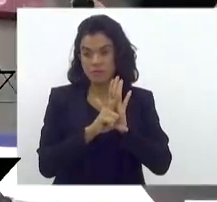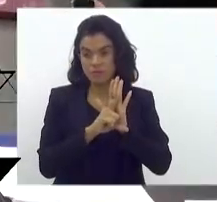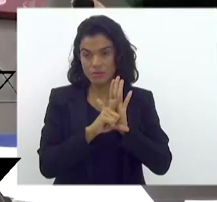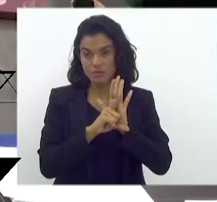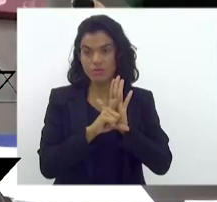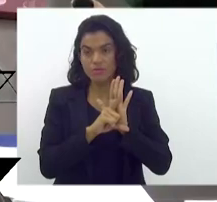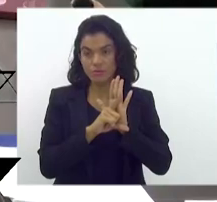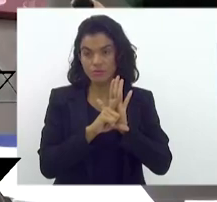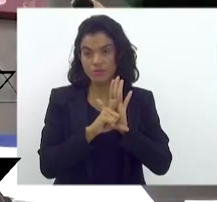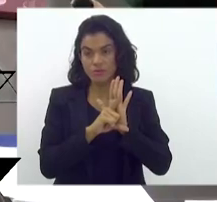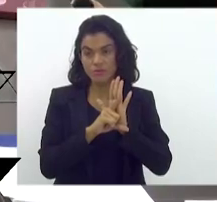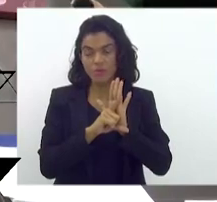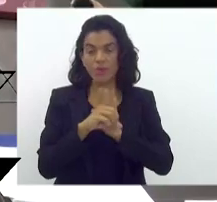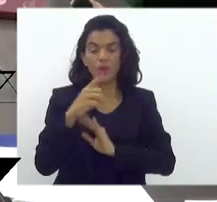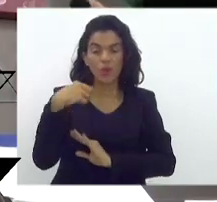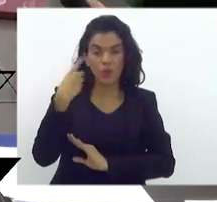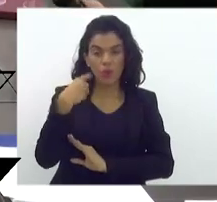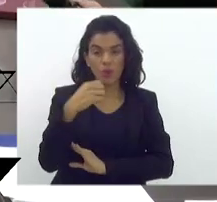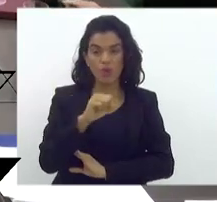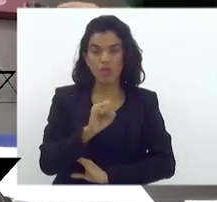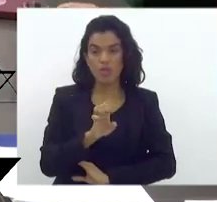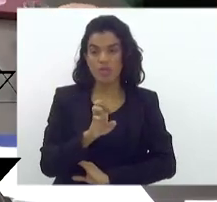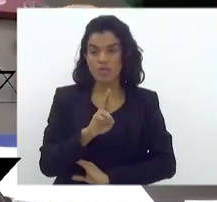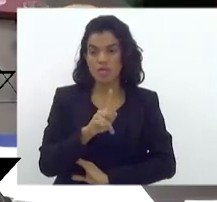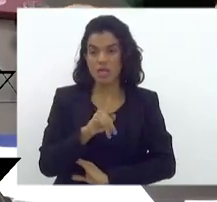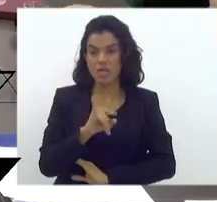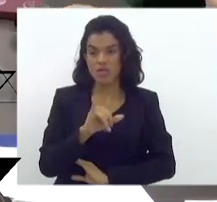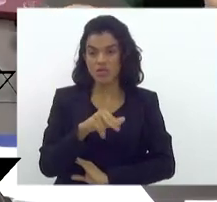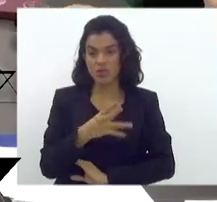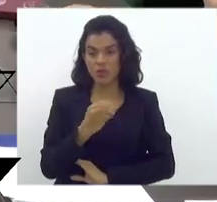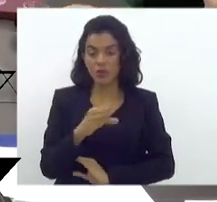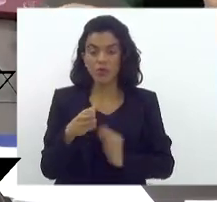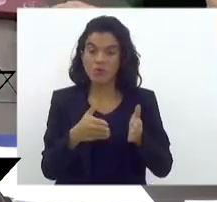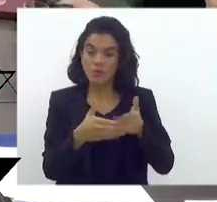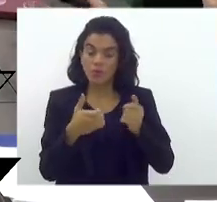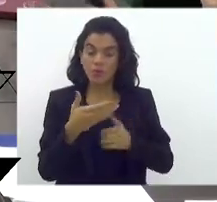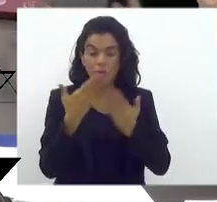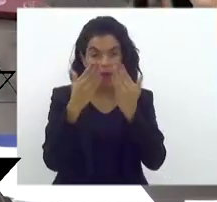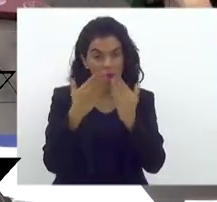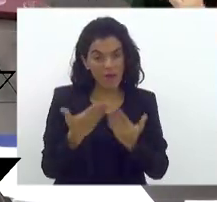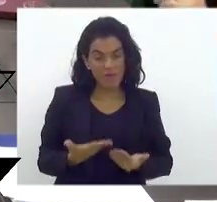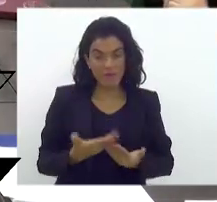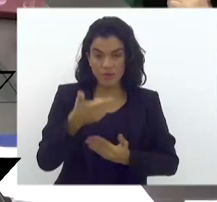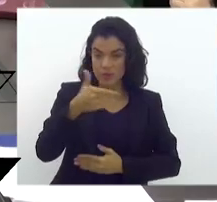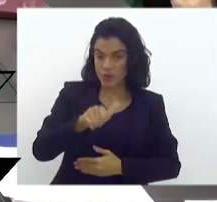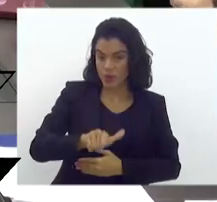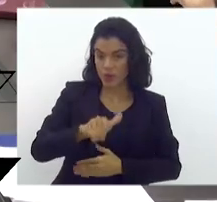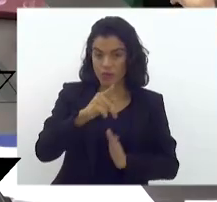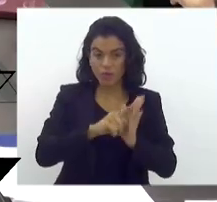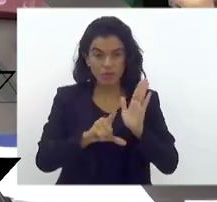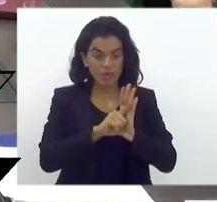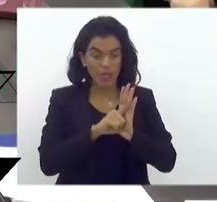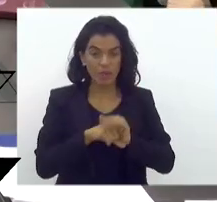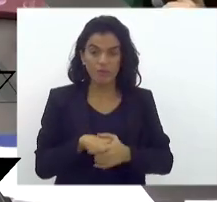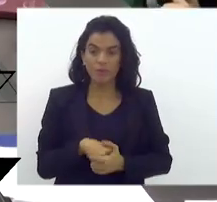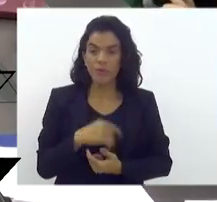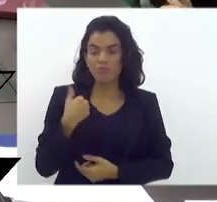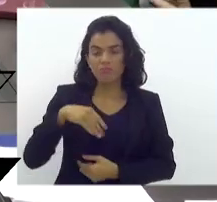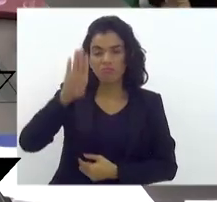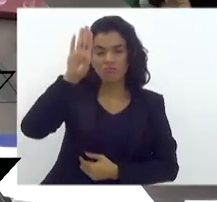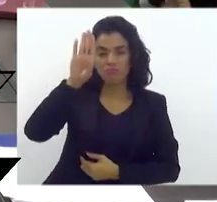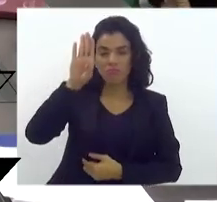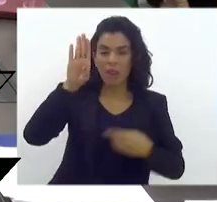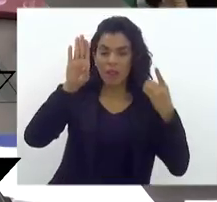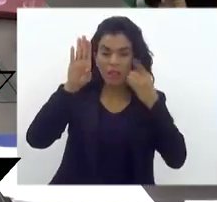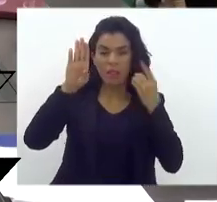O deputado doutor Serginho está fazendo um pedido de vista. Portanto, não vou nem abrir a discussão. Só fazer uma